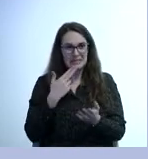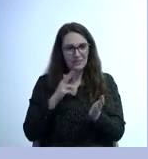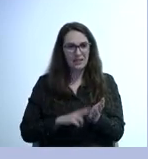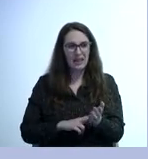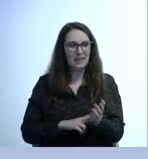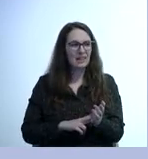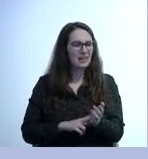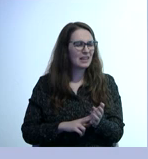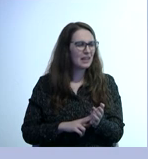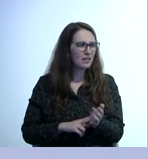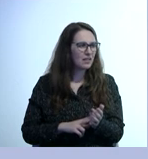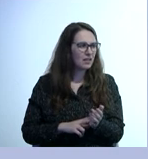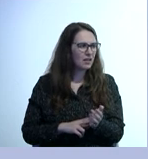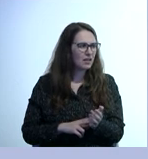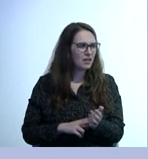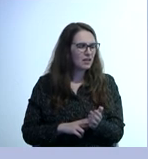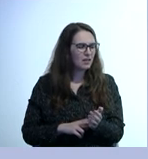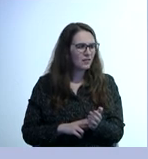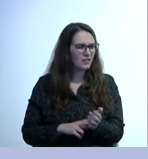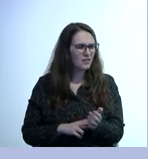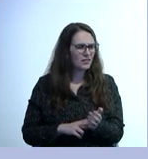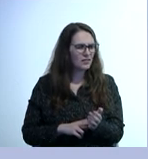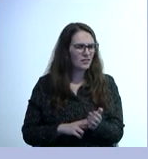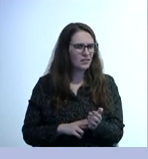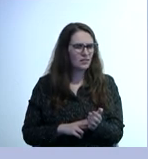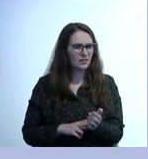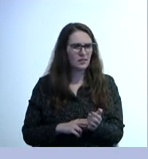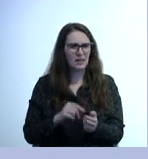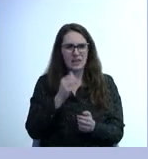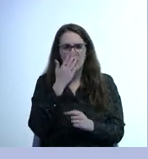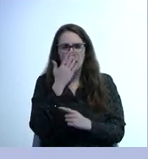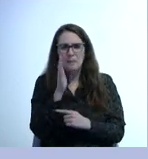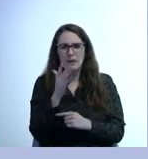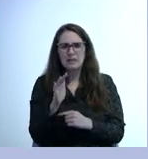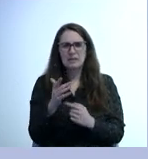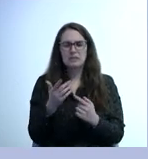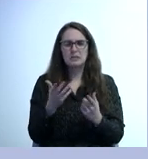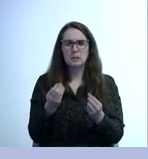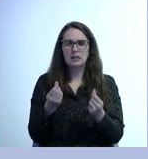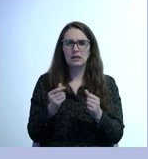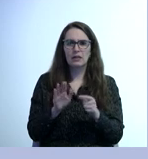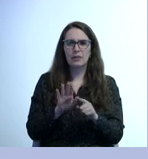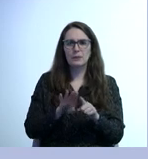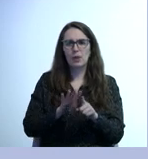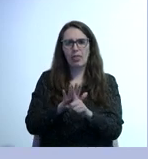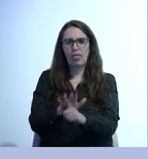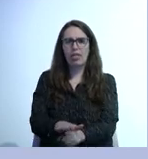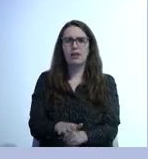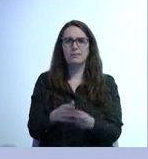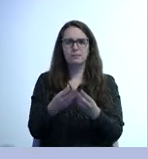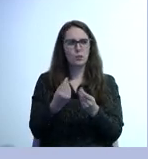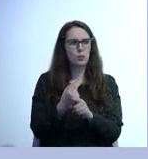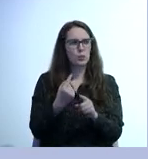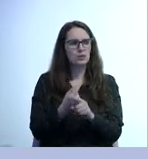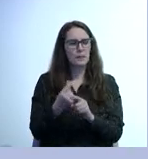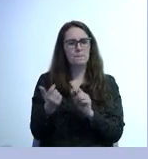espécie de sensação que tem havido em Portugal, ou enfim, no mundo, uma espécie de alisamento da arquitetura. A arquitetura passou a ser assim, uma coisa mais ou menos, um